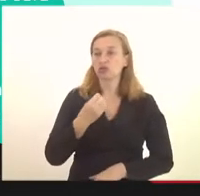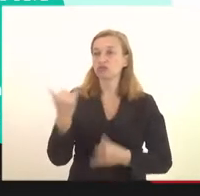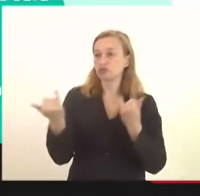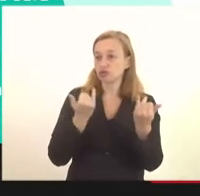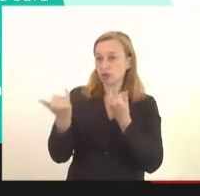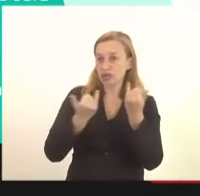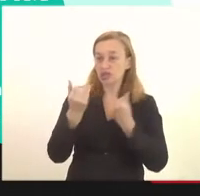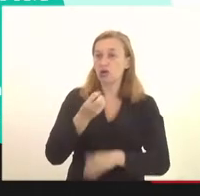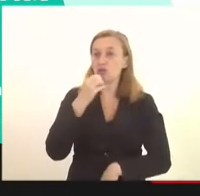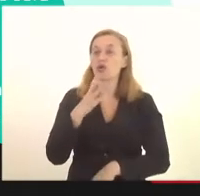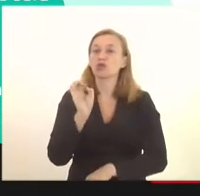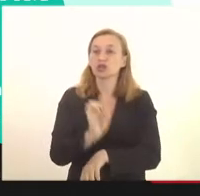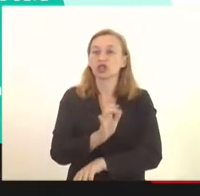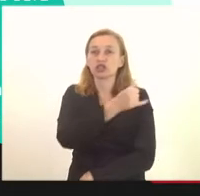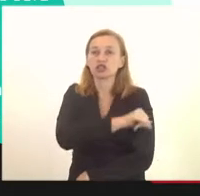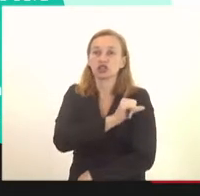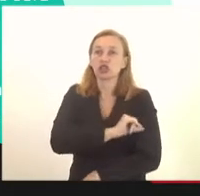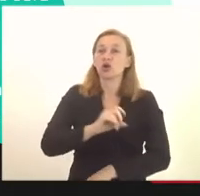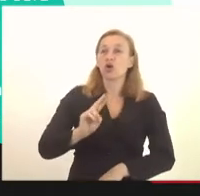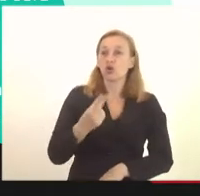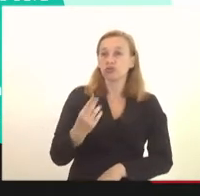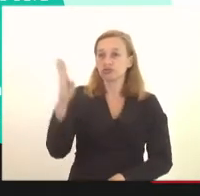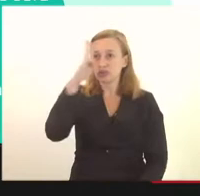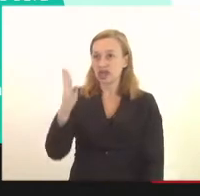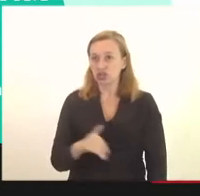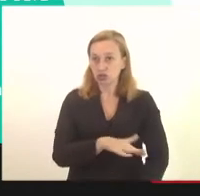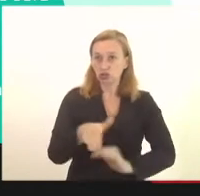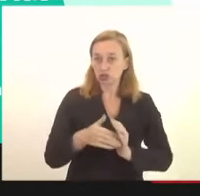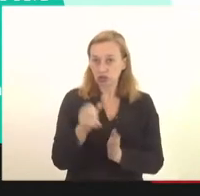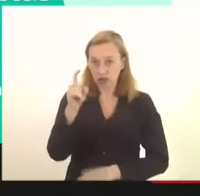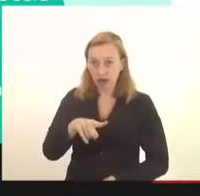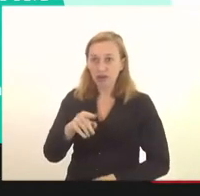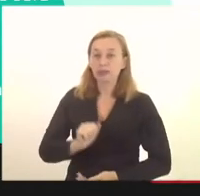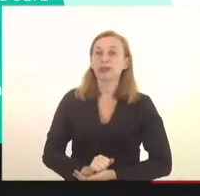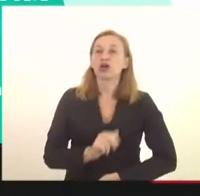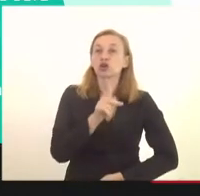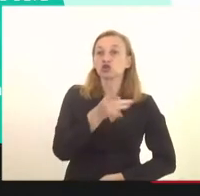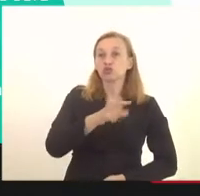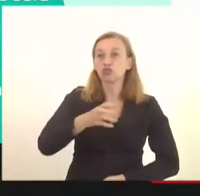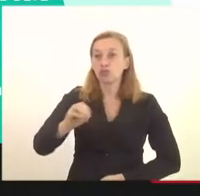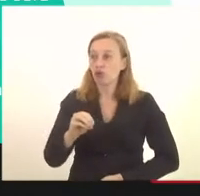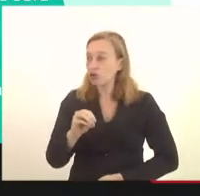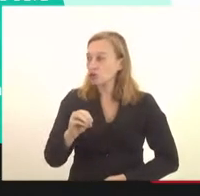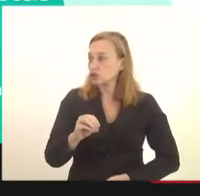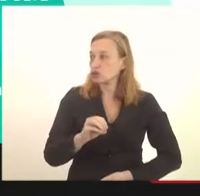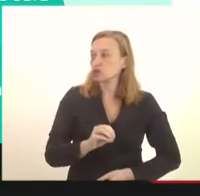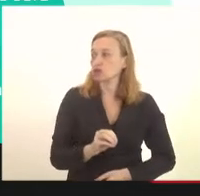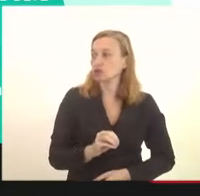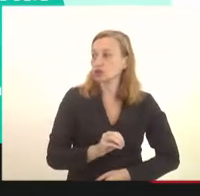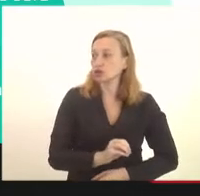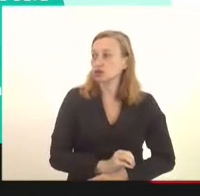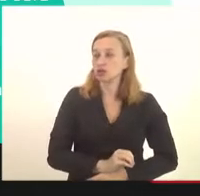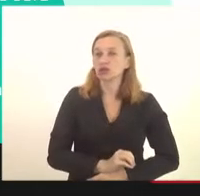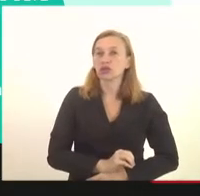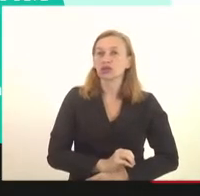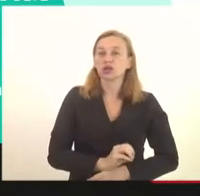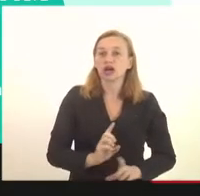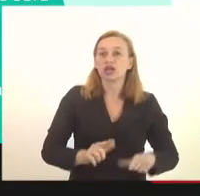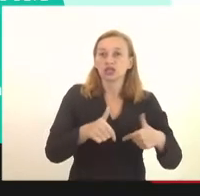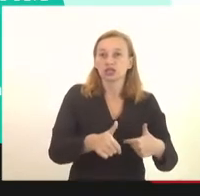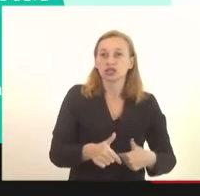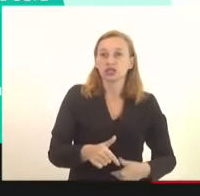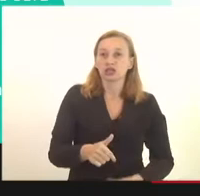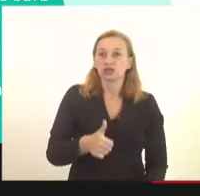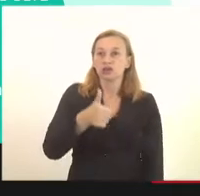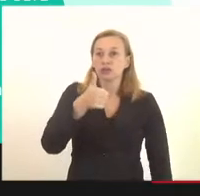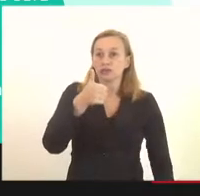e para o Brasil como um todo, né? Os poços nos blocos que são operados pela Petronas, 661 e